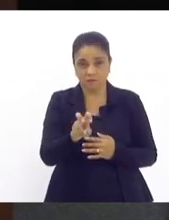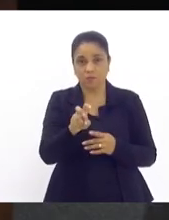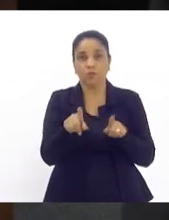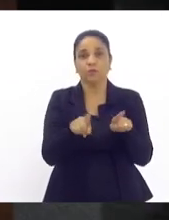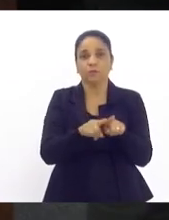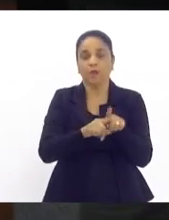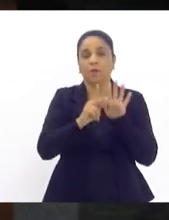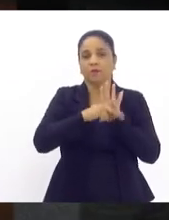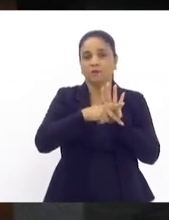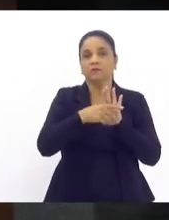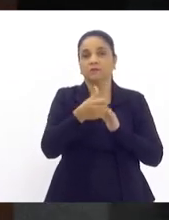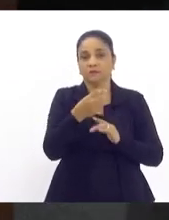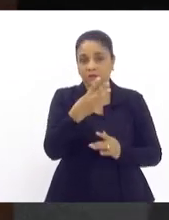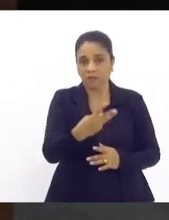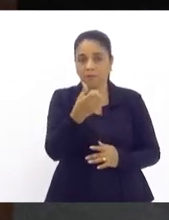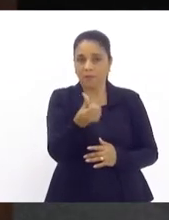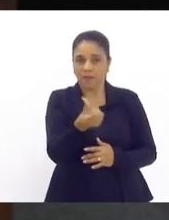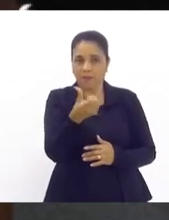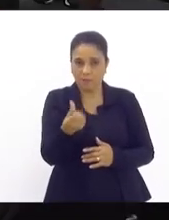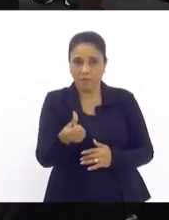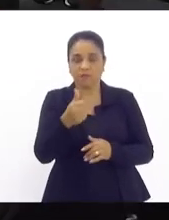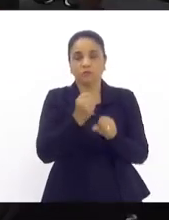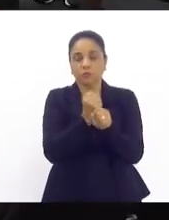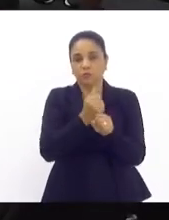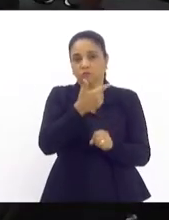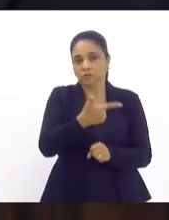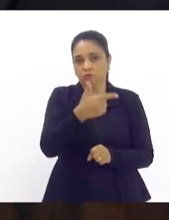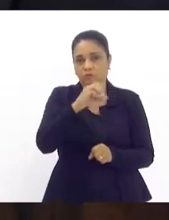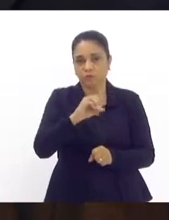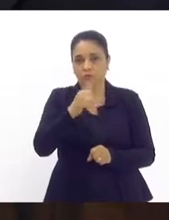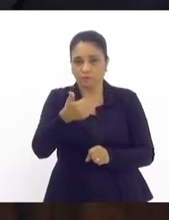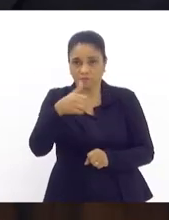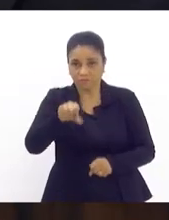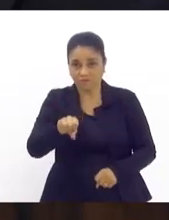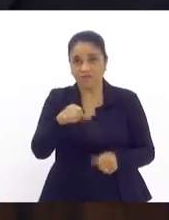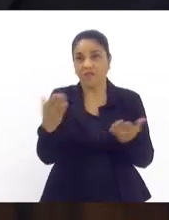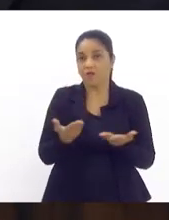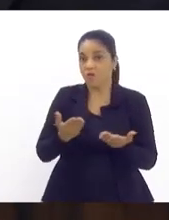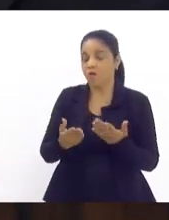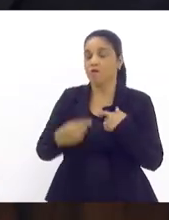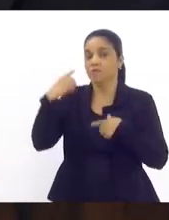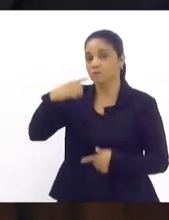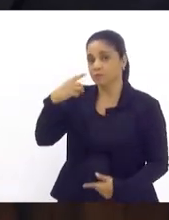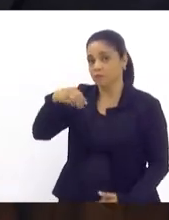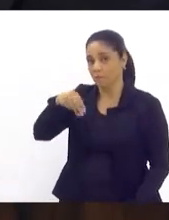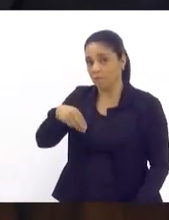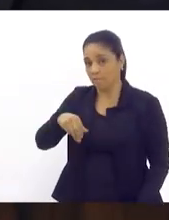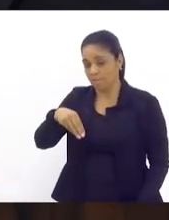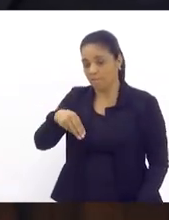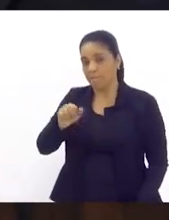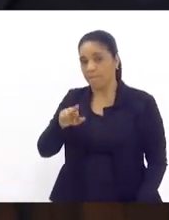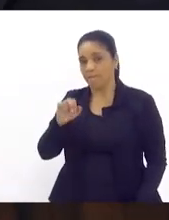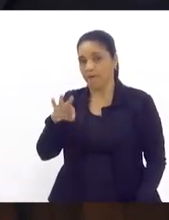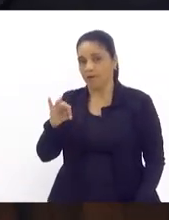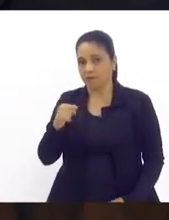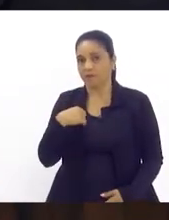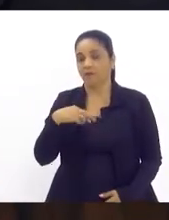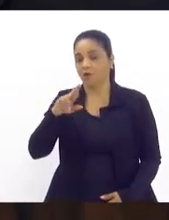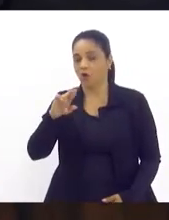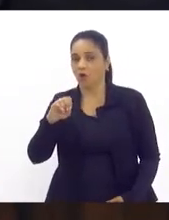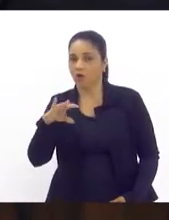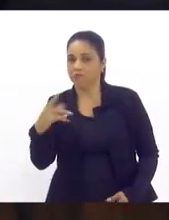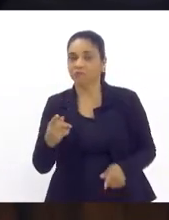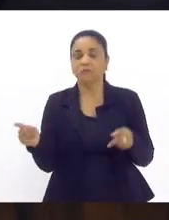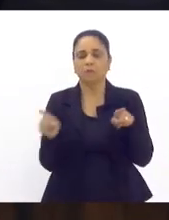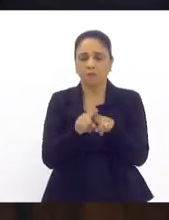de 2019. Obrigada. Dada a solicitação da nobre deputada Marta Rocha, vou solicitar que a mesa diretora inclua esses dois